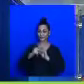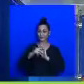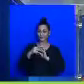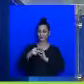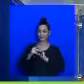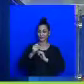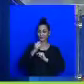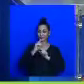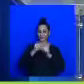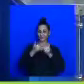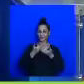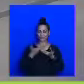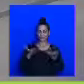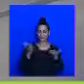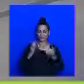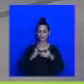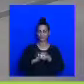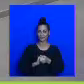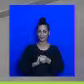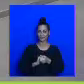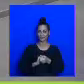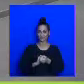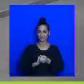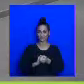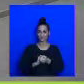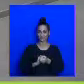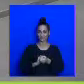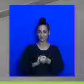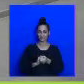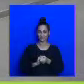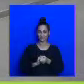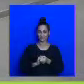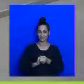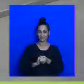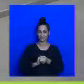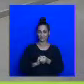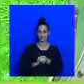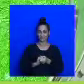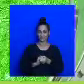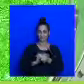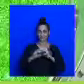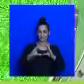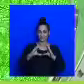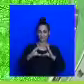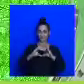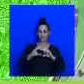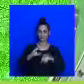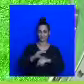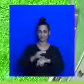torcida boa sorte bola cinza número 8